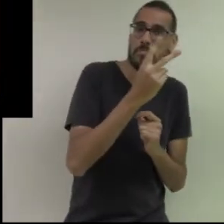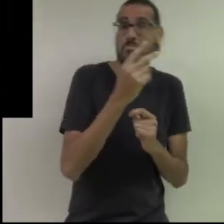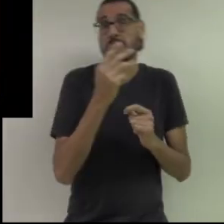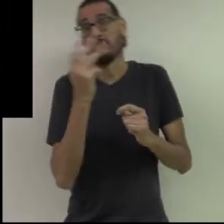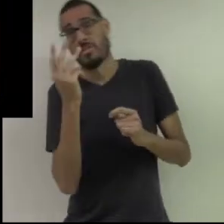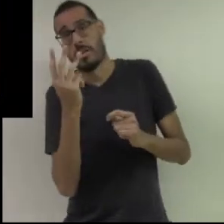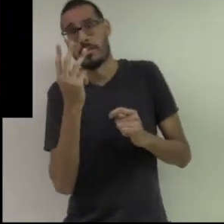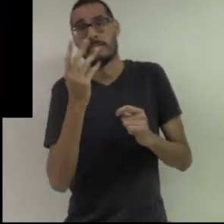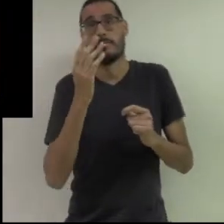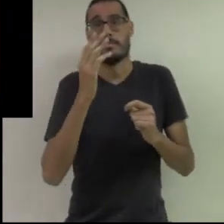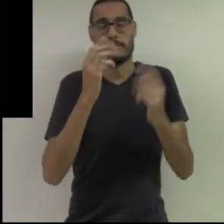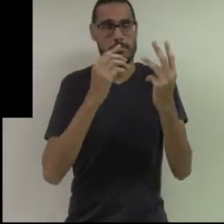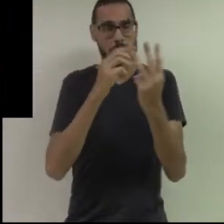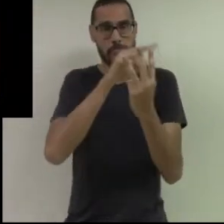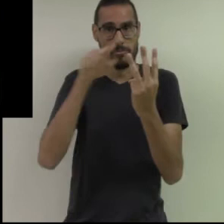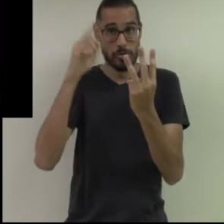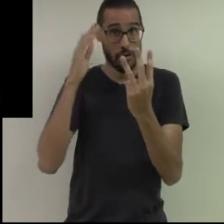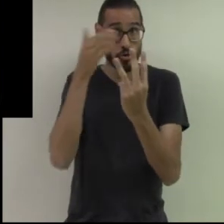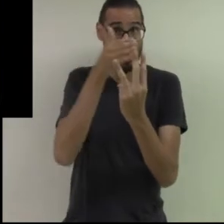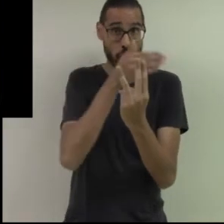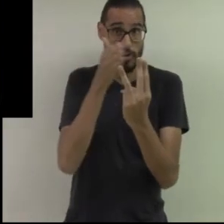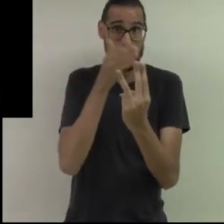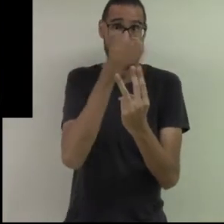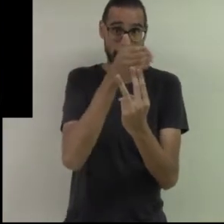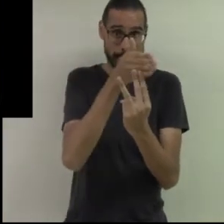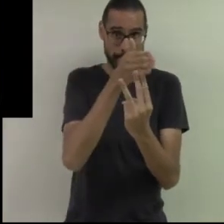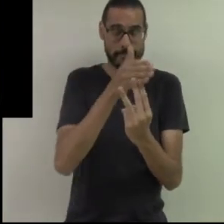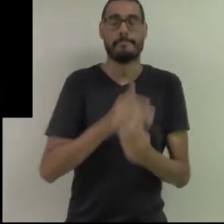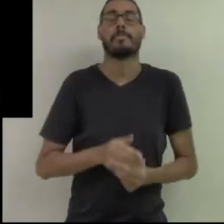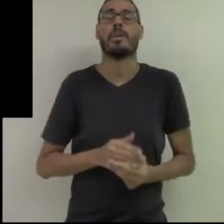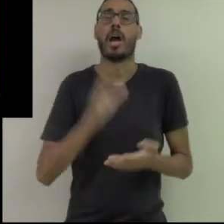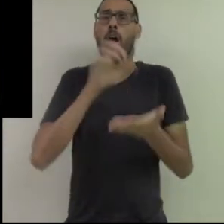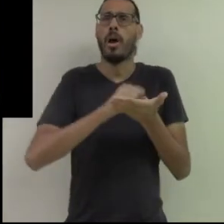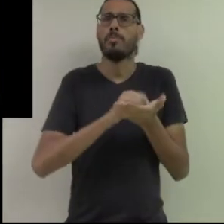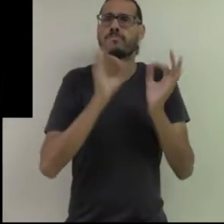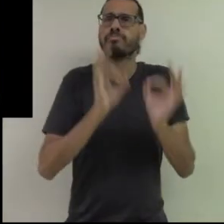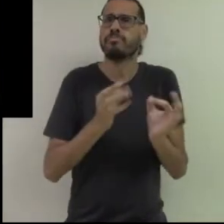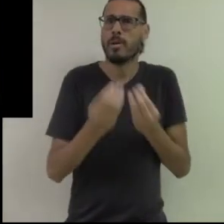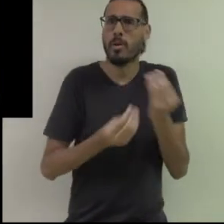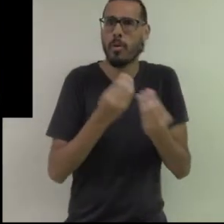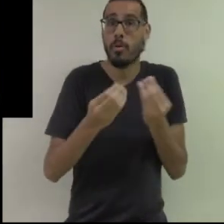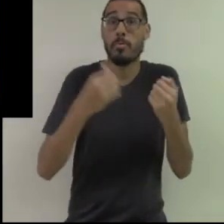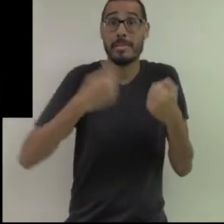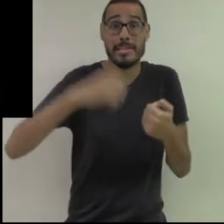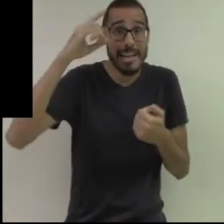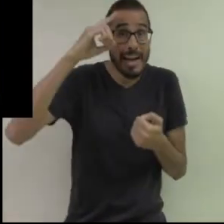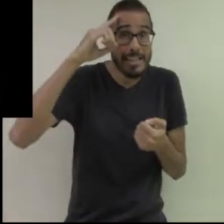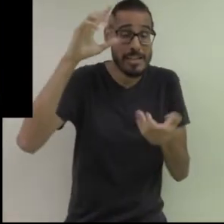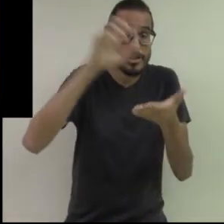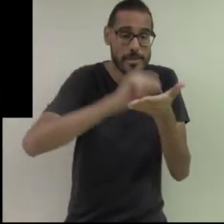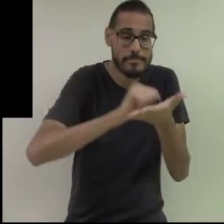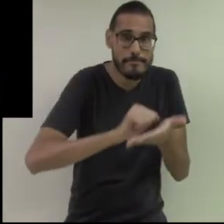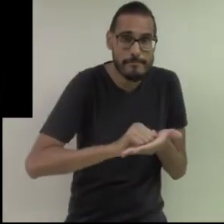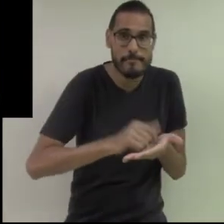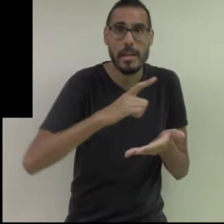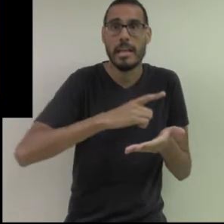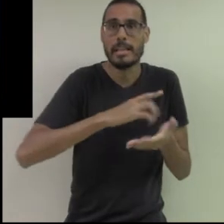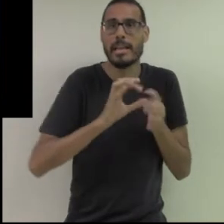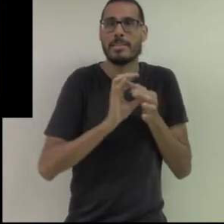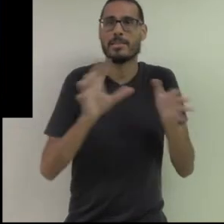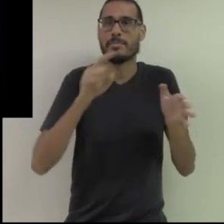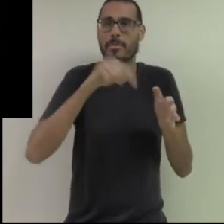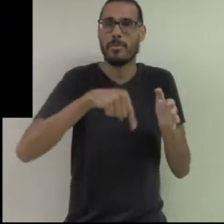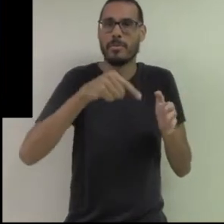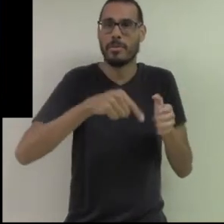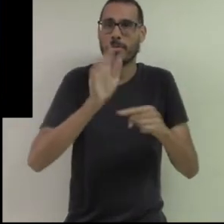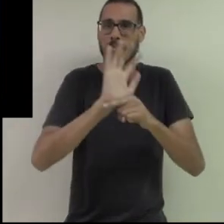de palestras. Para confirmar a sua participação, é necessário preencher o formulário de presença por dia, que será disponibilizado